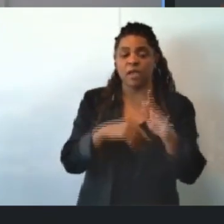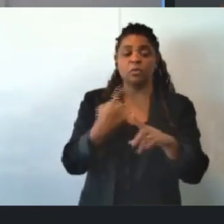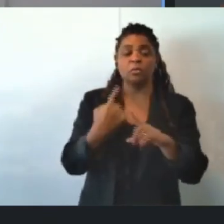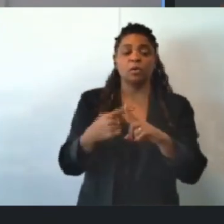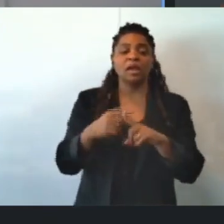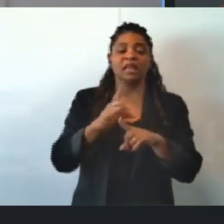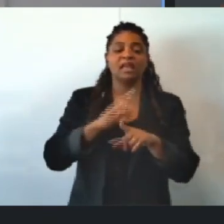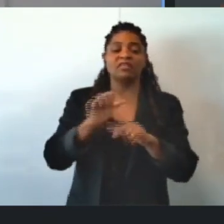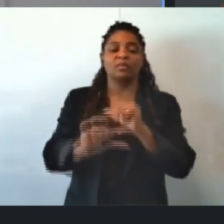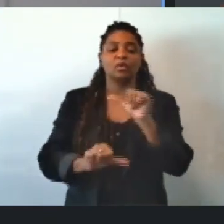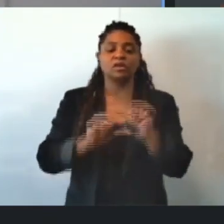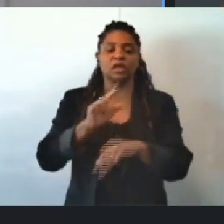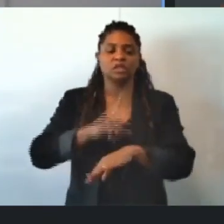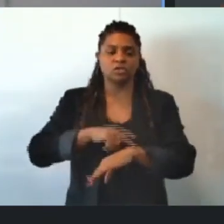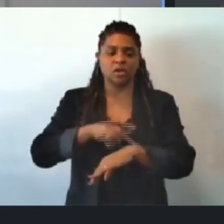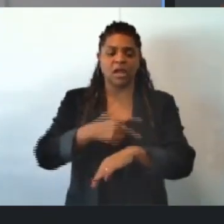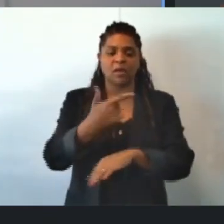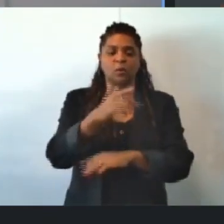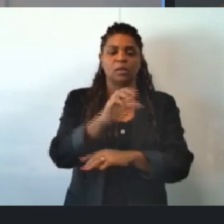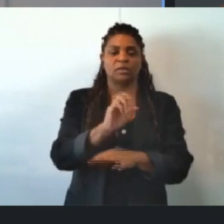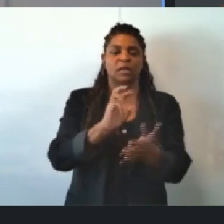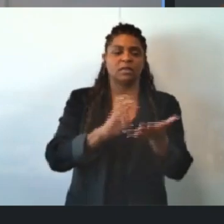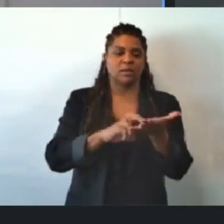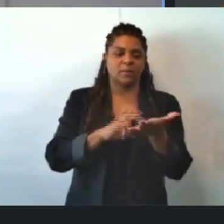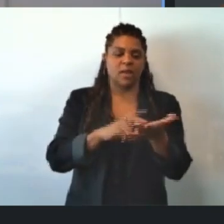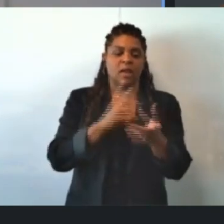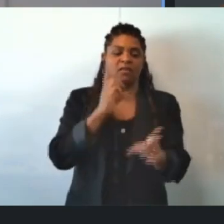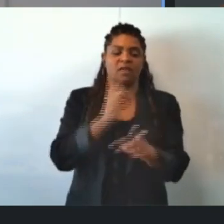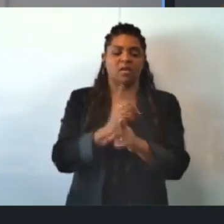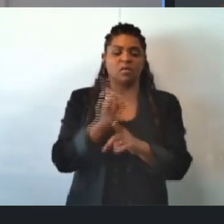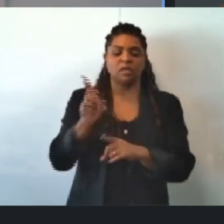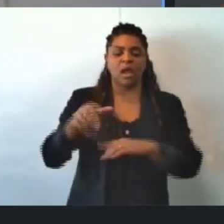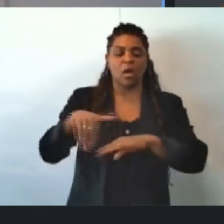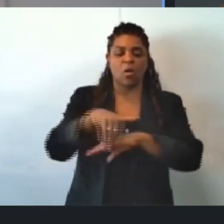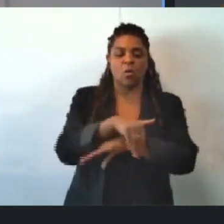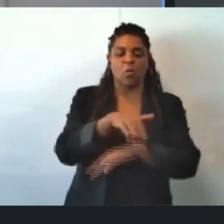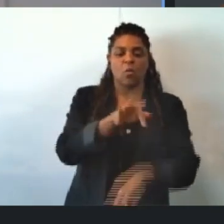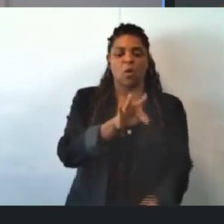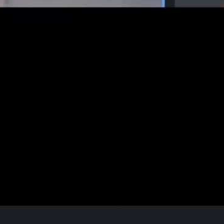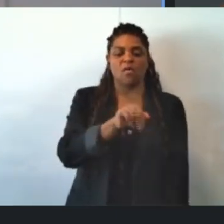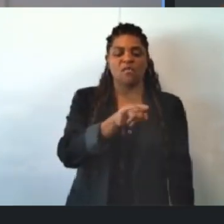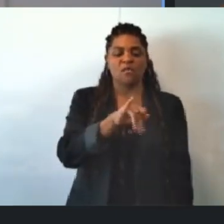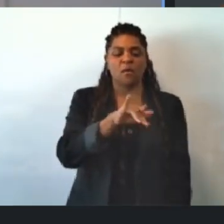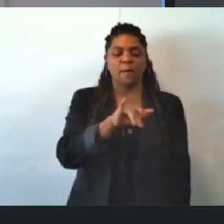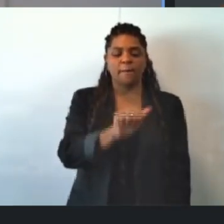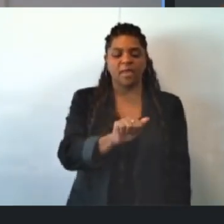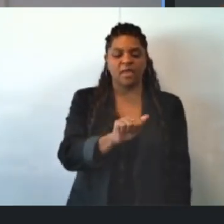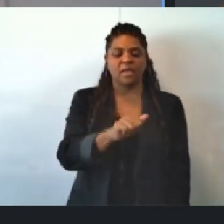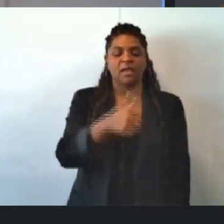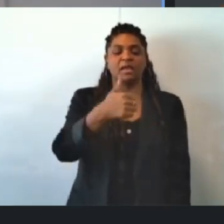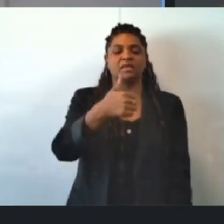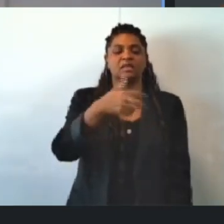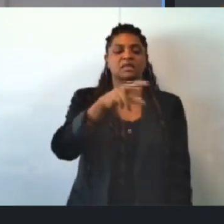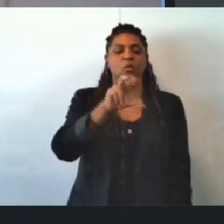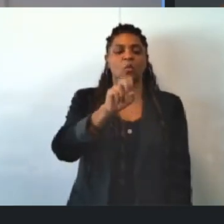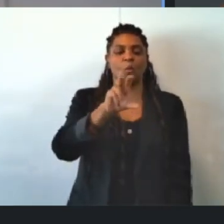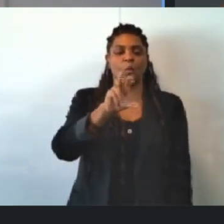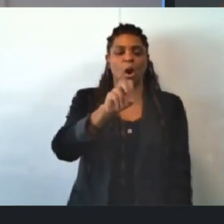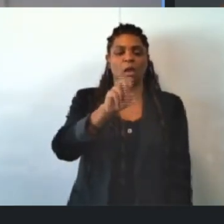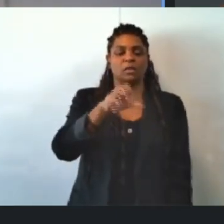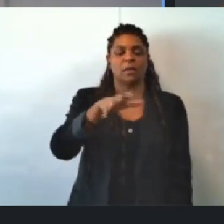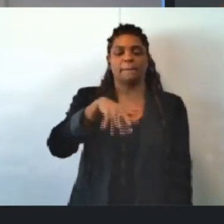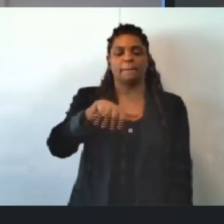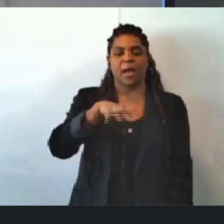manhã. O local de encontro é na Rua Formiga, número 50, no bairro São Cristóvão. Autoria, o vereador